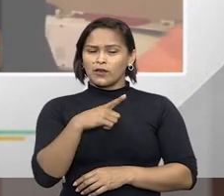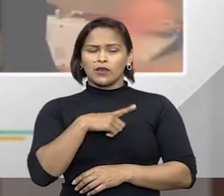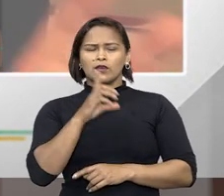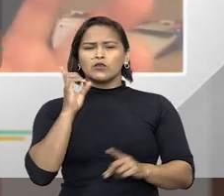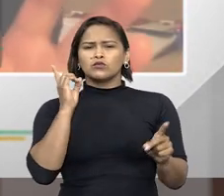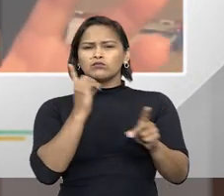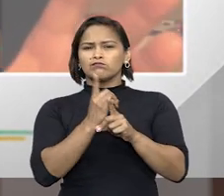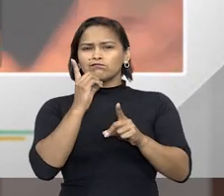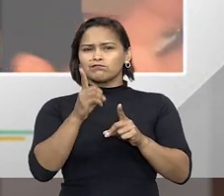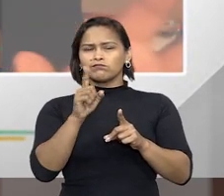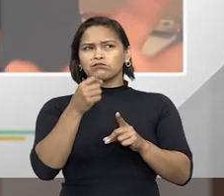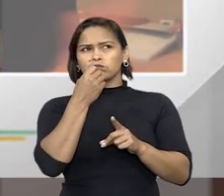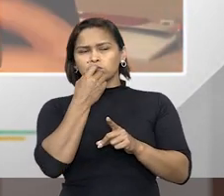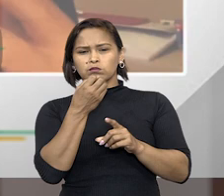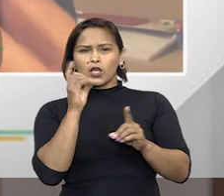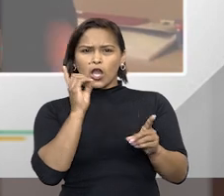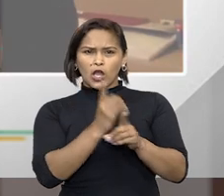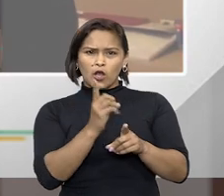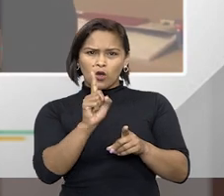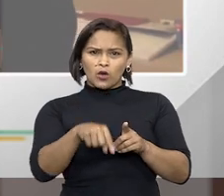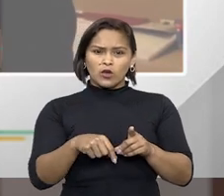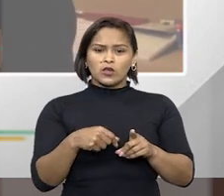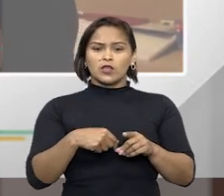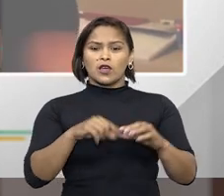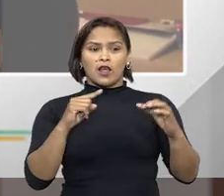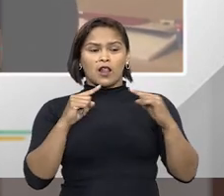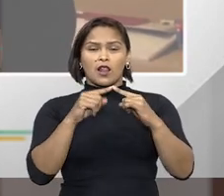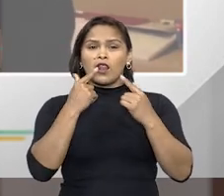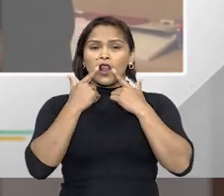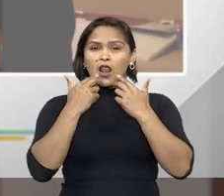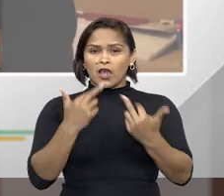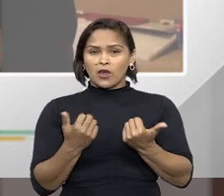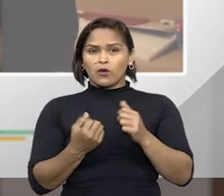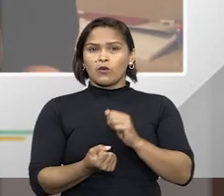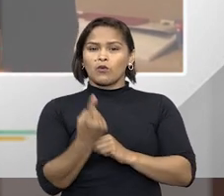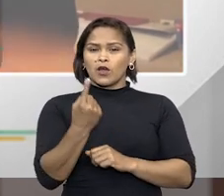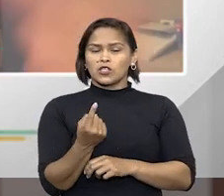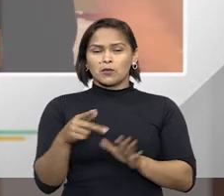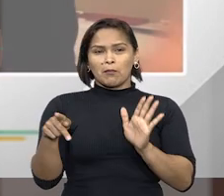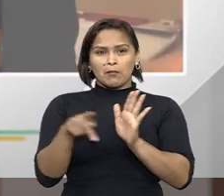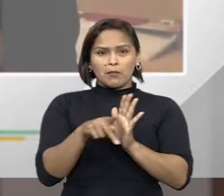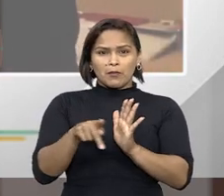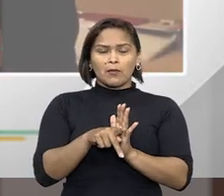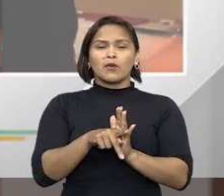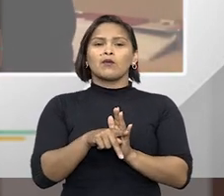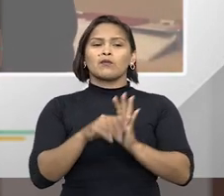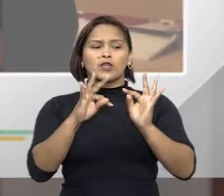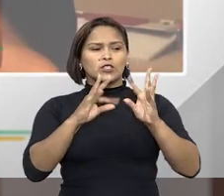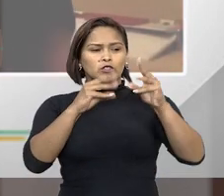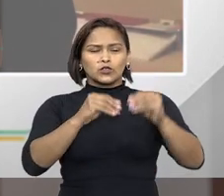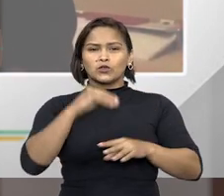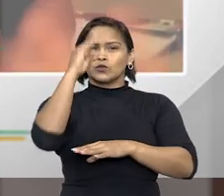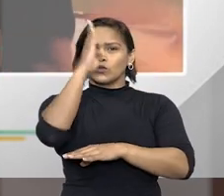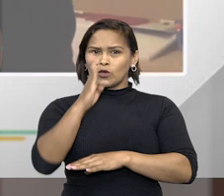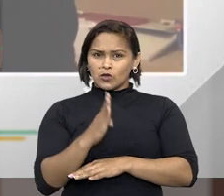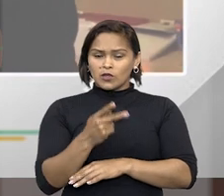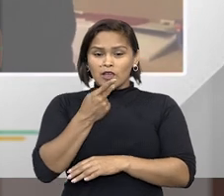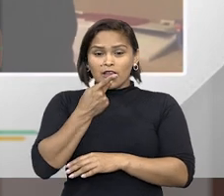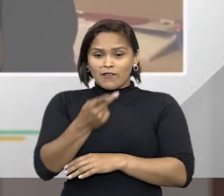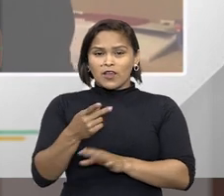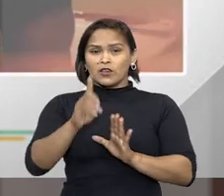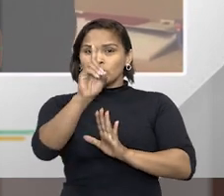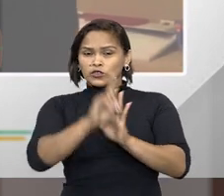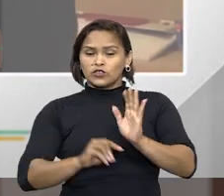encontramos, vamos dizer, a linguagem, o idioma, para que o país inteiro falasse um direito